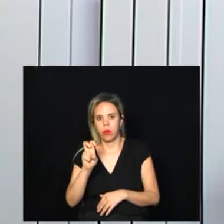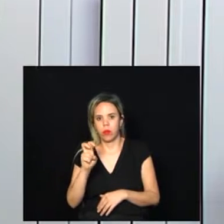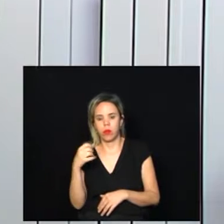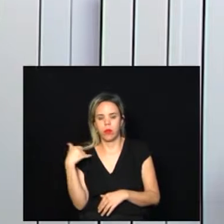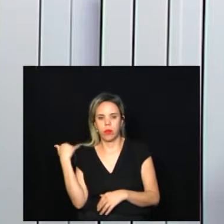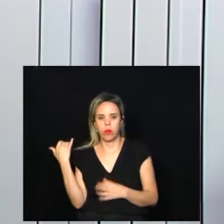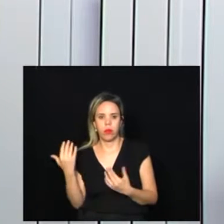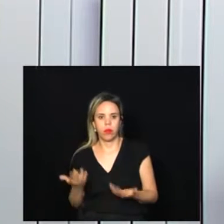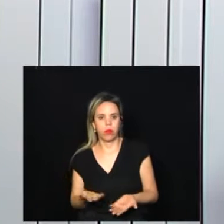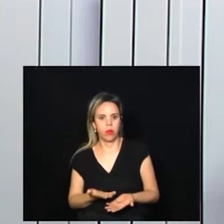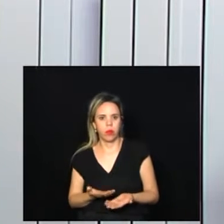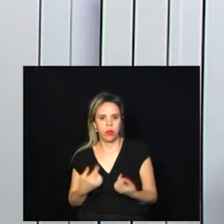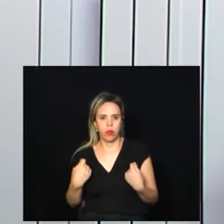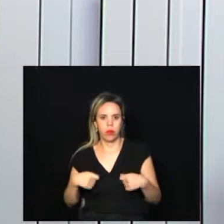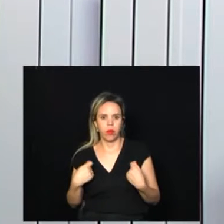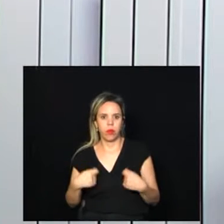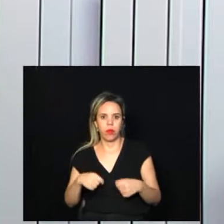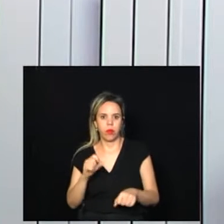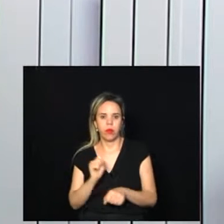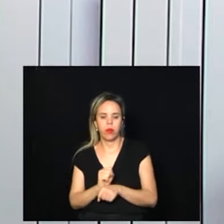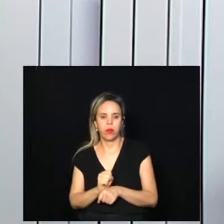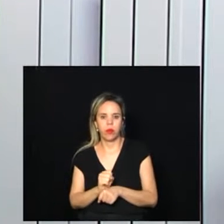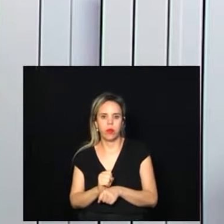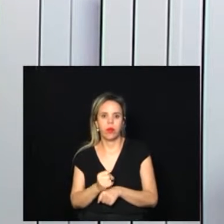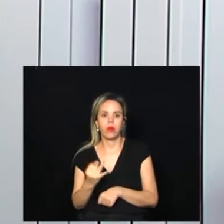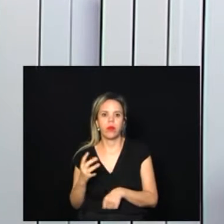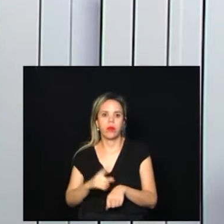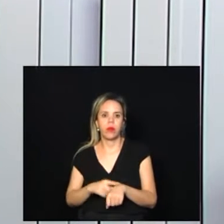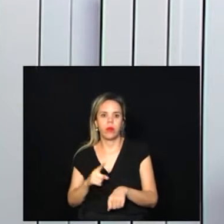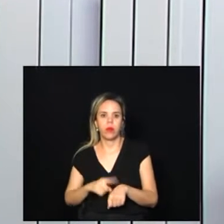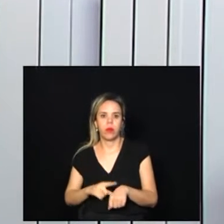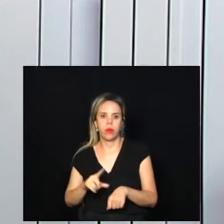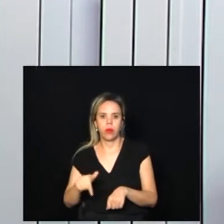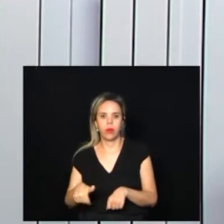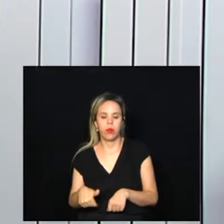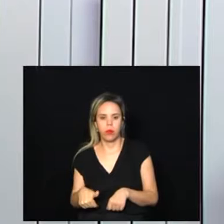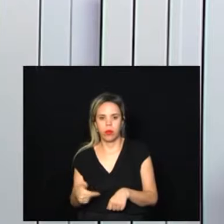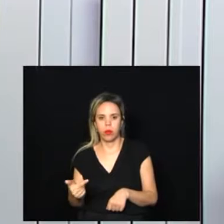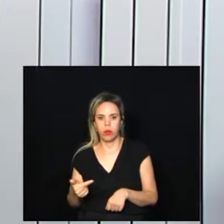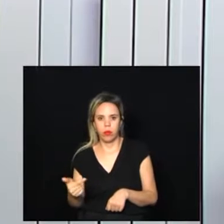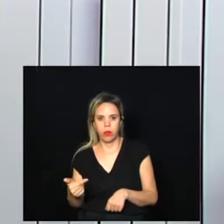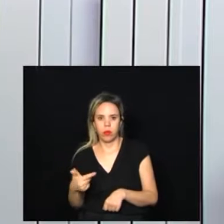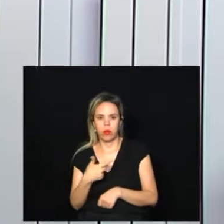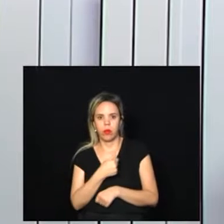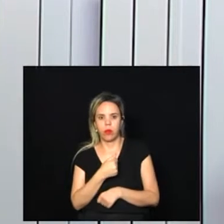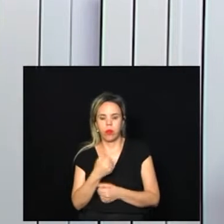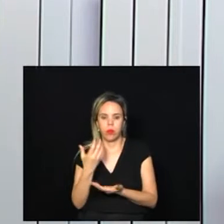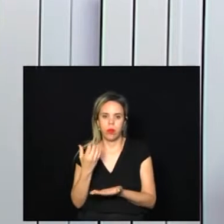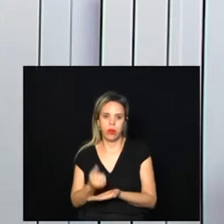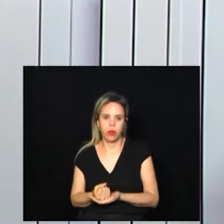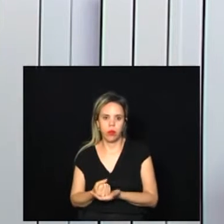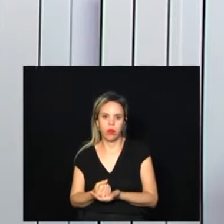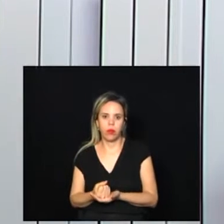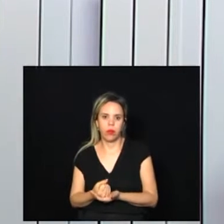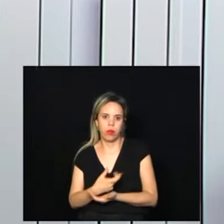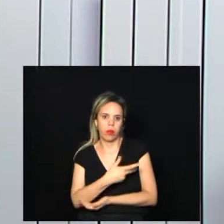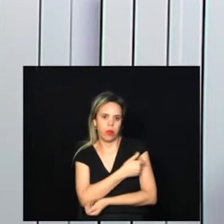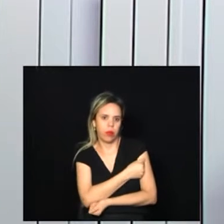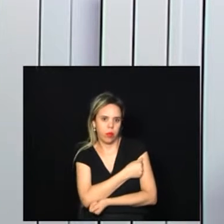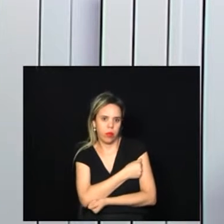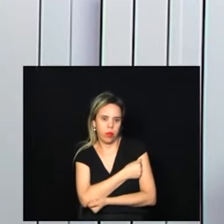anos. Precisa esperar quanto tempo após a segunda dose para receber essa